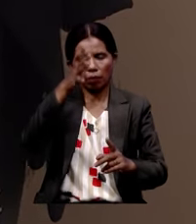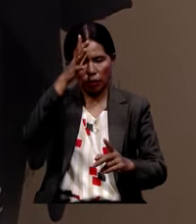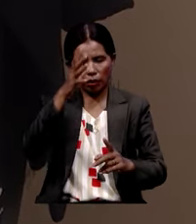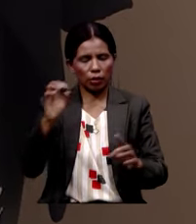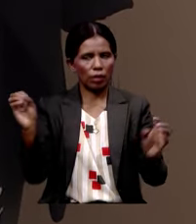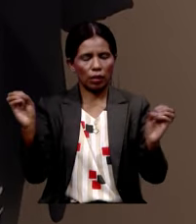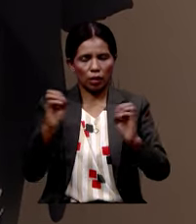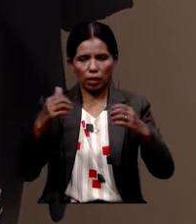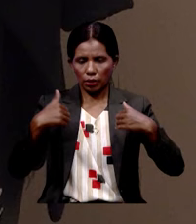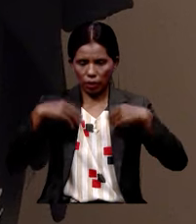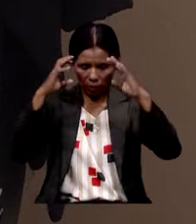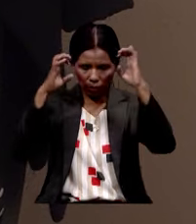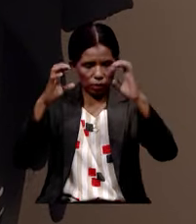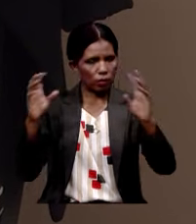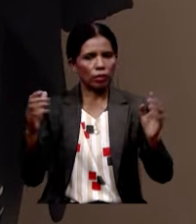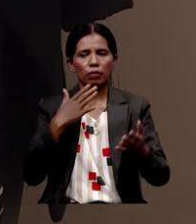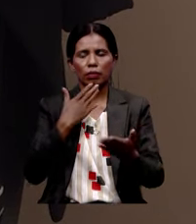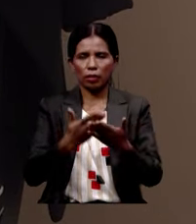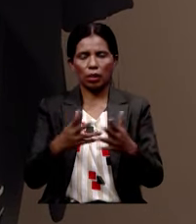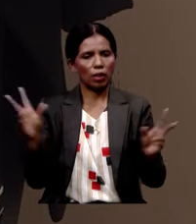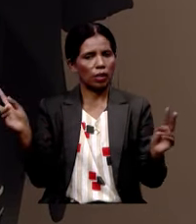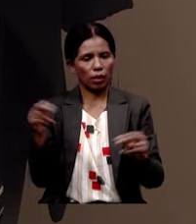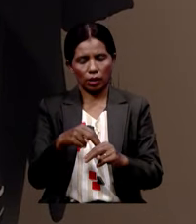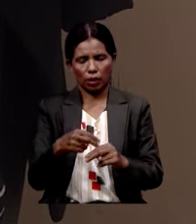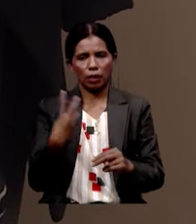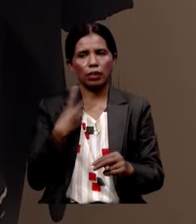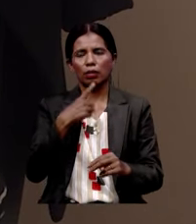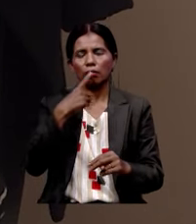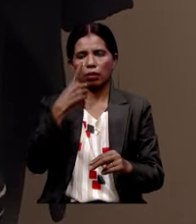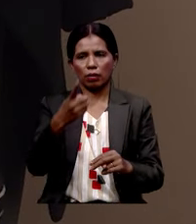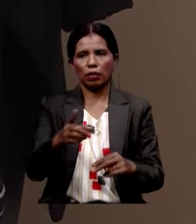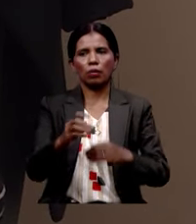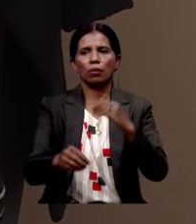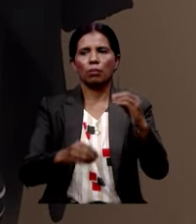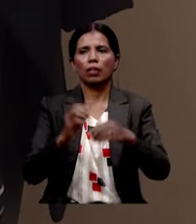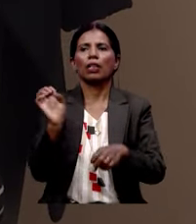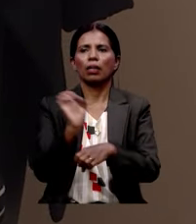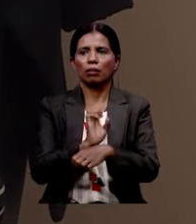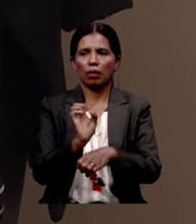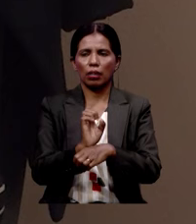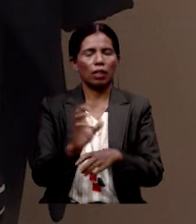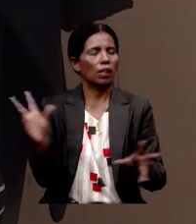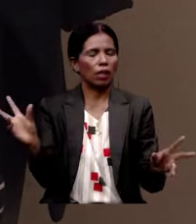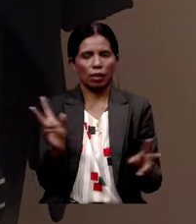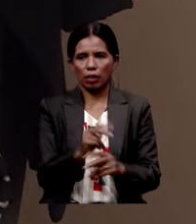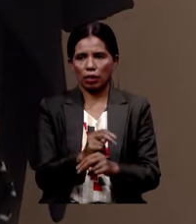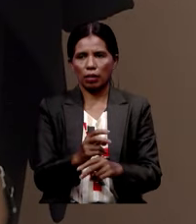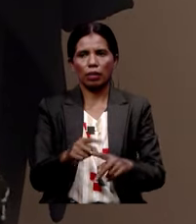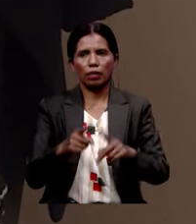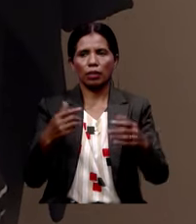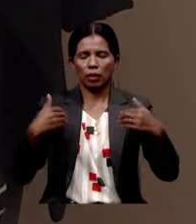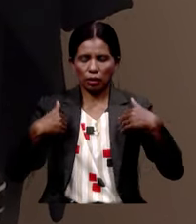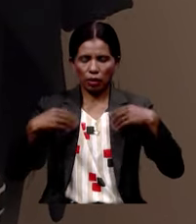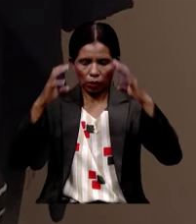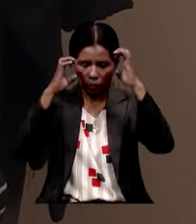iha edukasaun dia klae o da rumah ita mos dia ida ne da kestaun ekonomia mas lae balun iha ekonomia